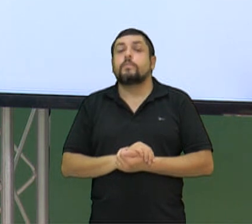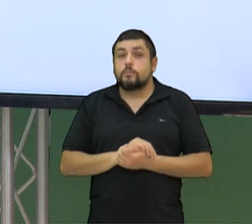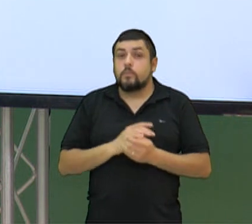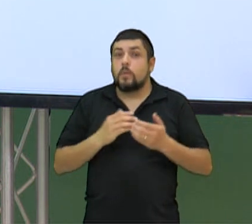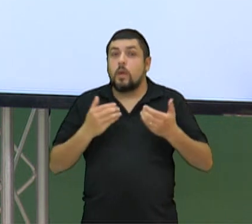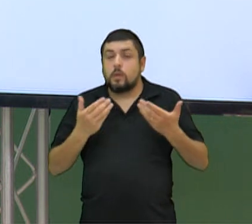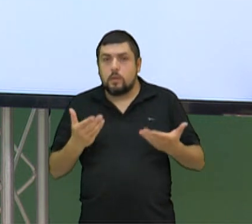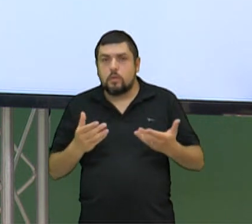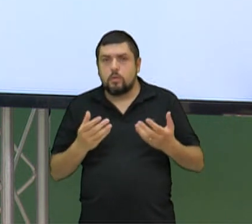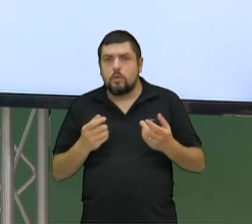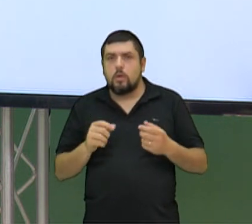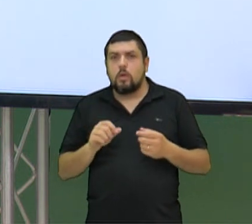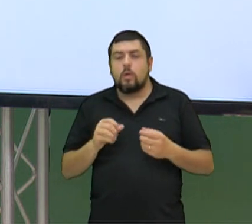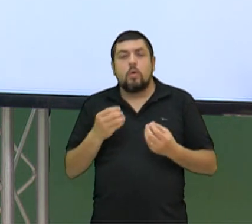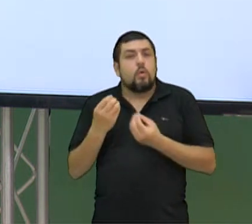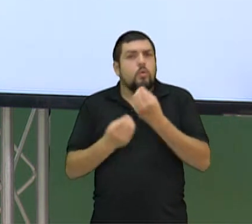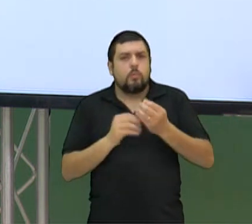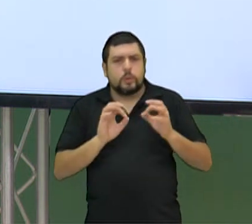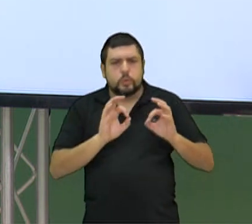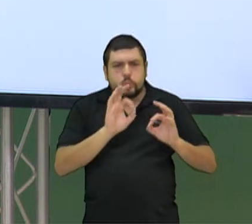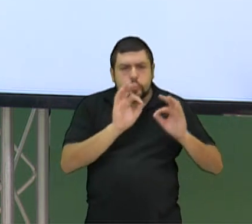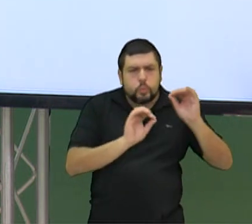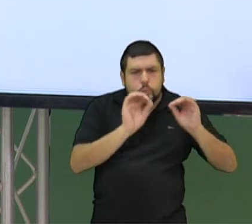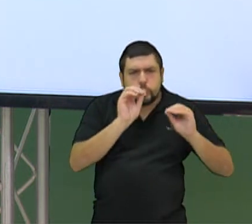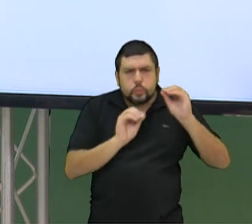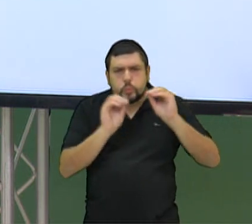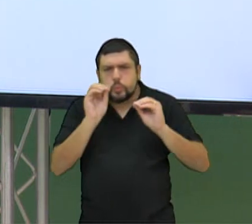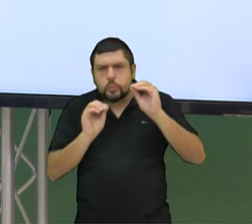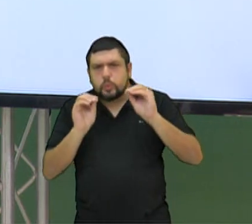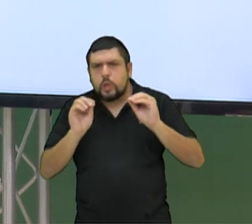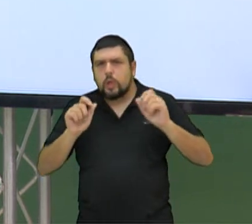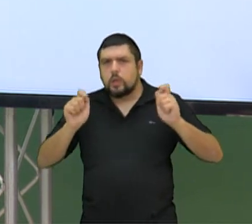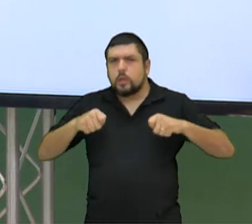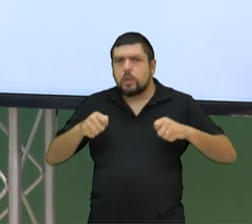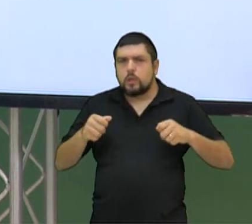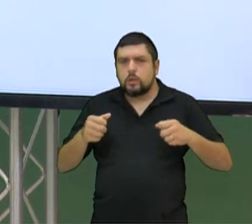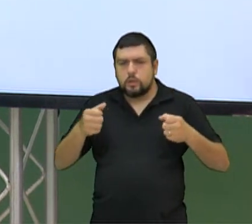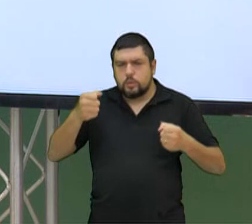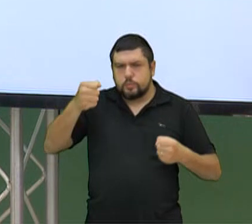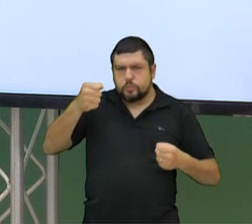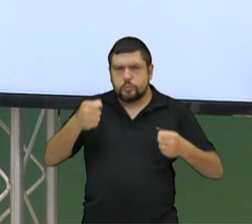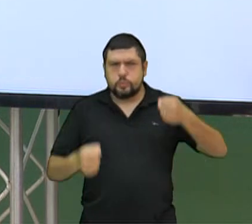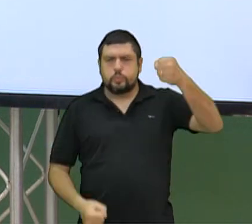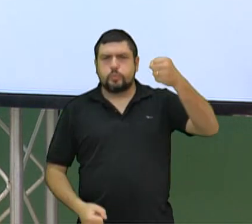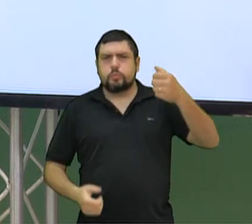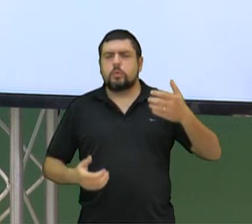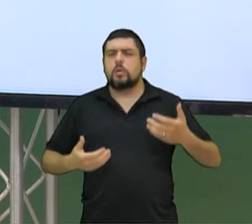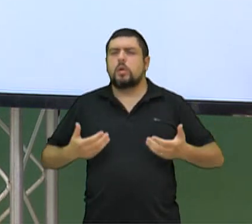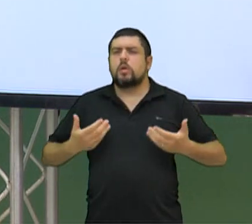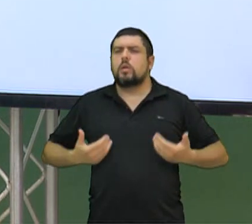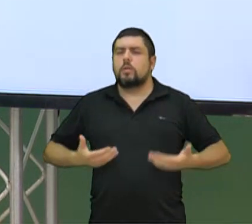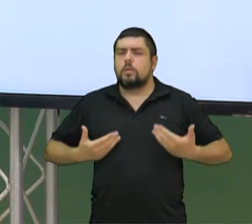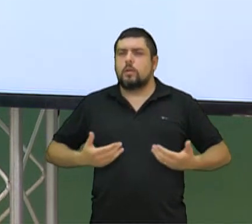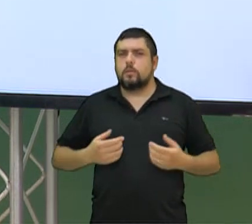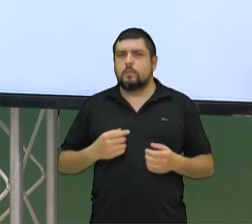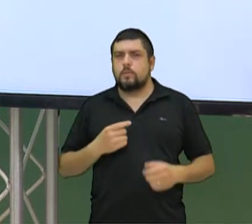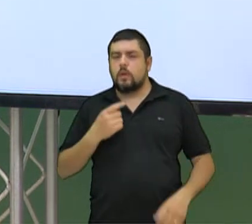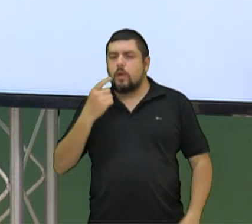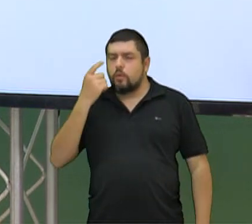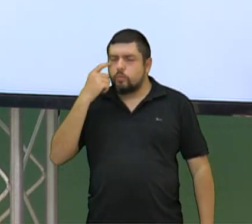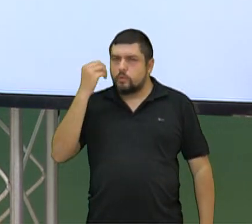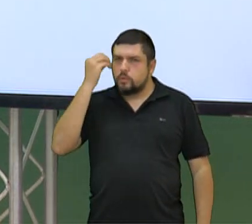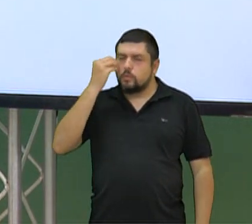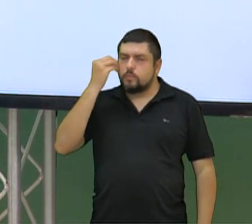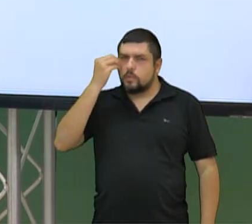podemos reduzir os esforços. E para poder demonstrar isso, eu tenho uma atividade experimental aqui bem legal para poder demonstrar para vocês aqui, que é chamada